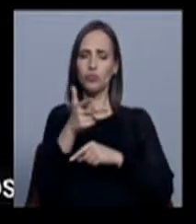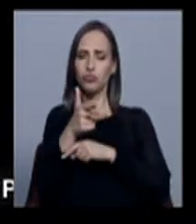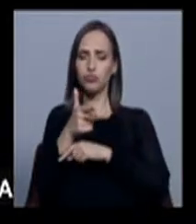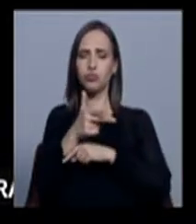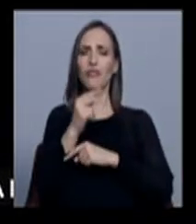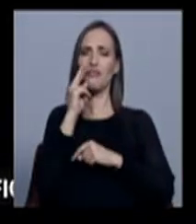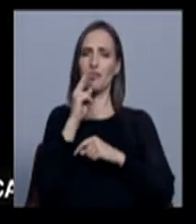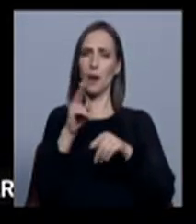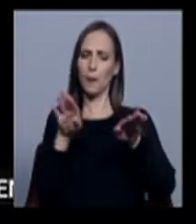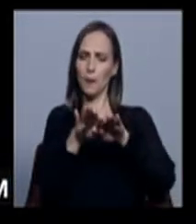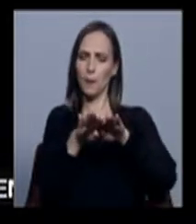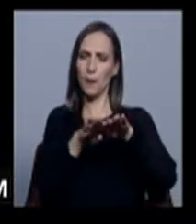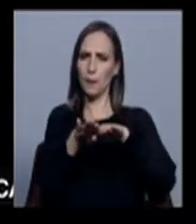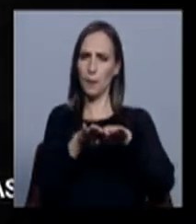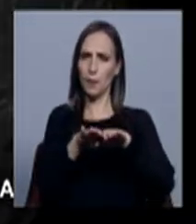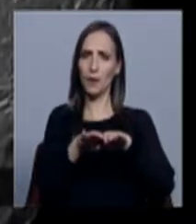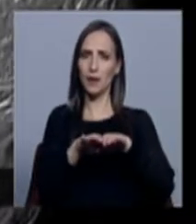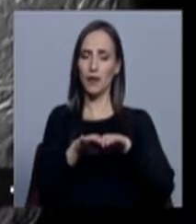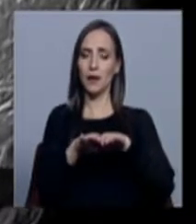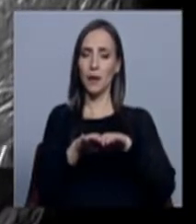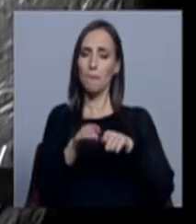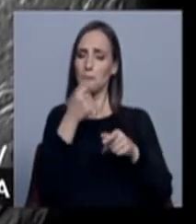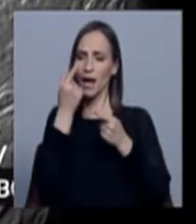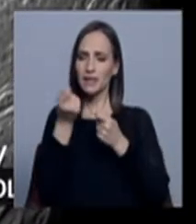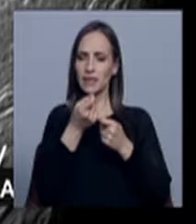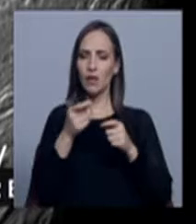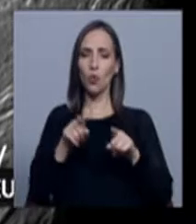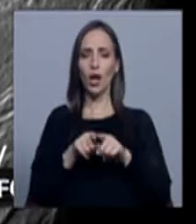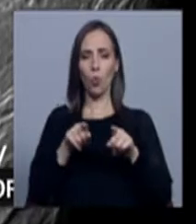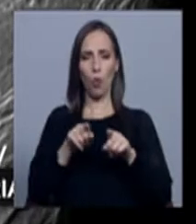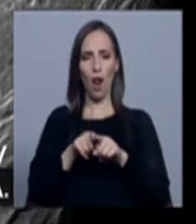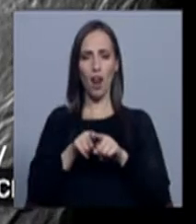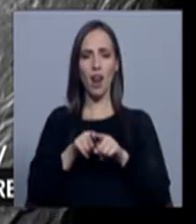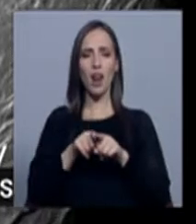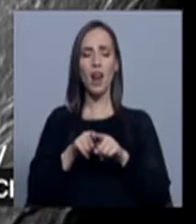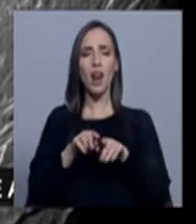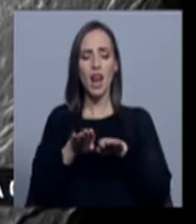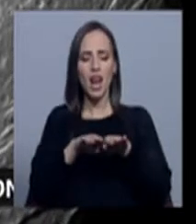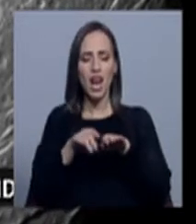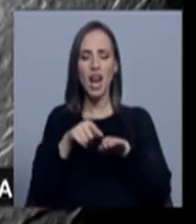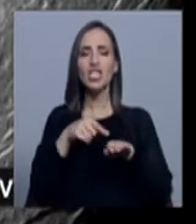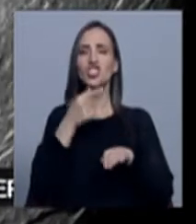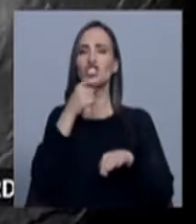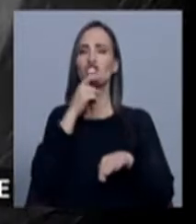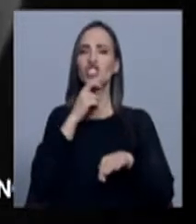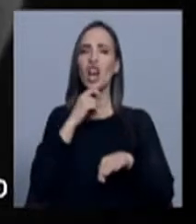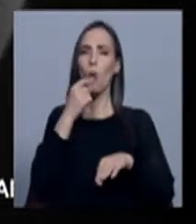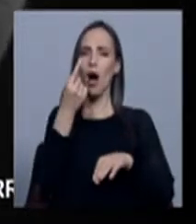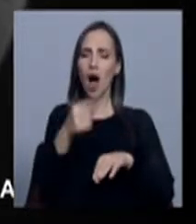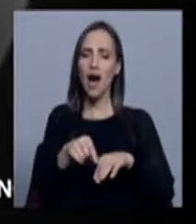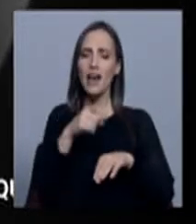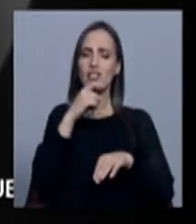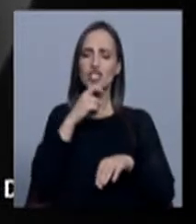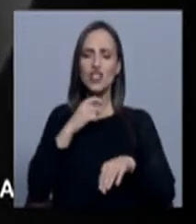de fraturas parecidas com as que encontradas em Encélado, que tem gelo cristalino que diz que aquele gelo é um gelo muito